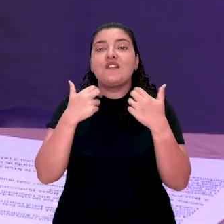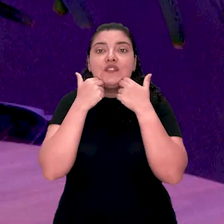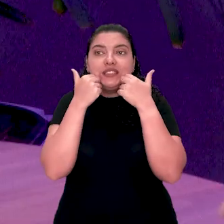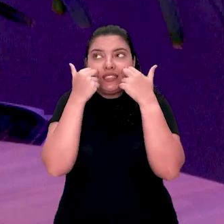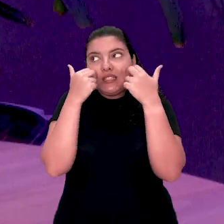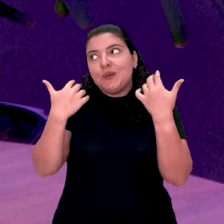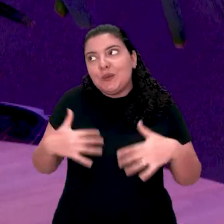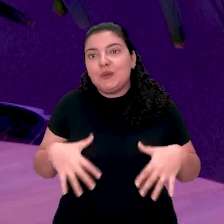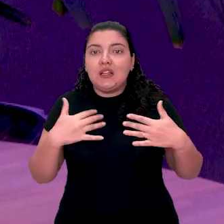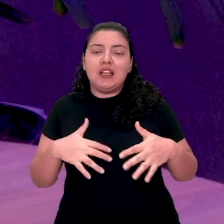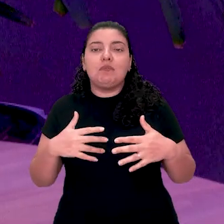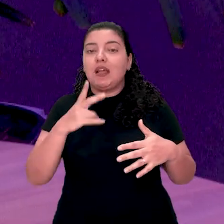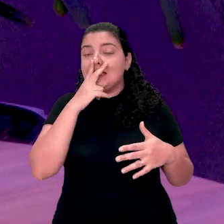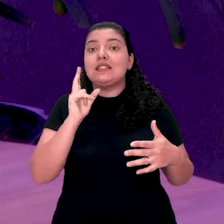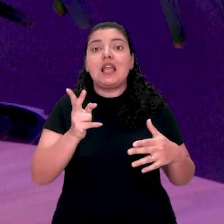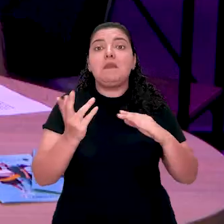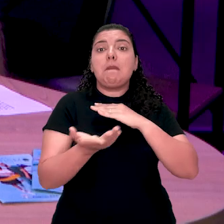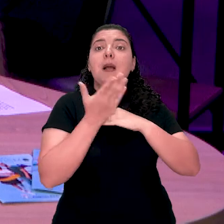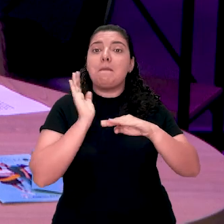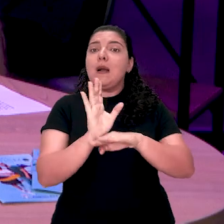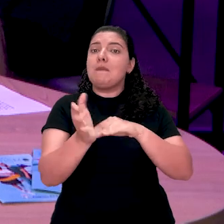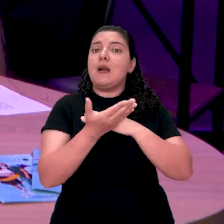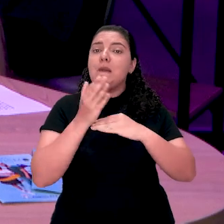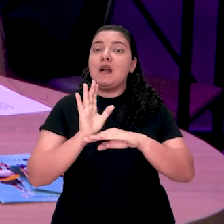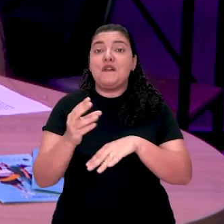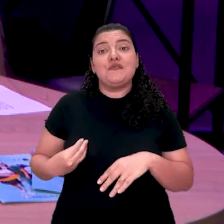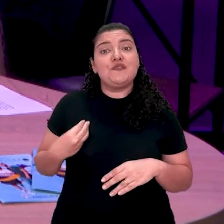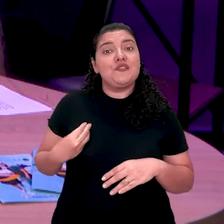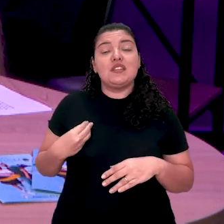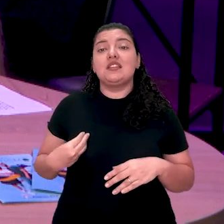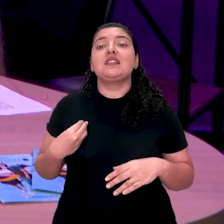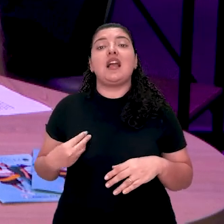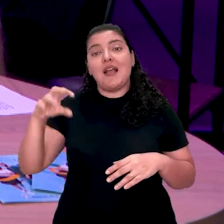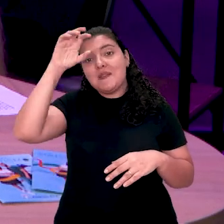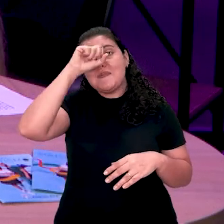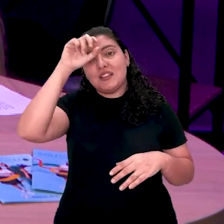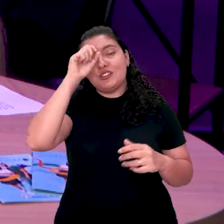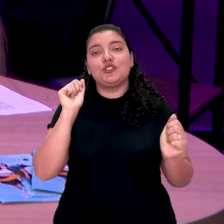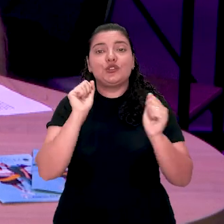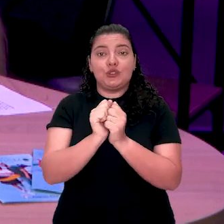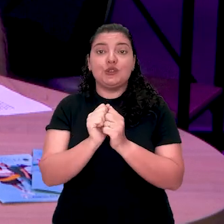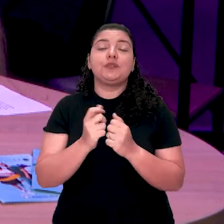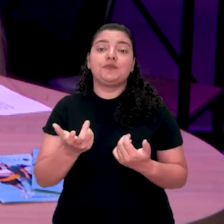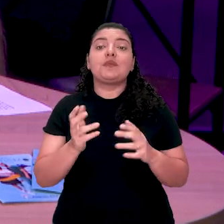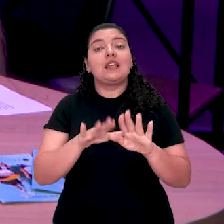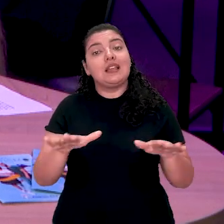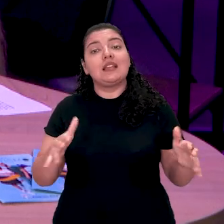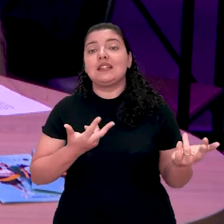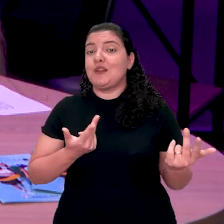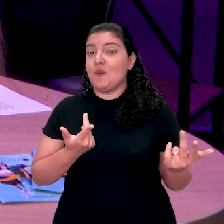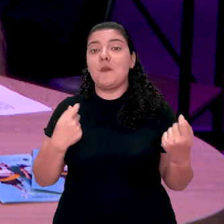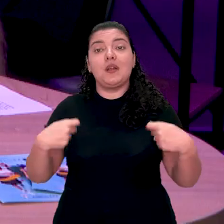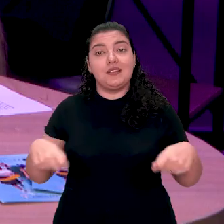falar na hora de apresentar o trabalho. Eu sempre falo, a nossa vida, sempre a gente troca e aprende. E por que não com a criança ser também a